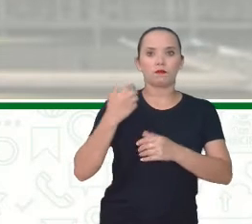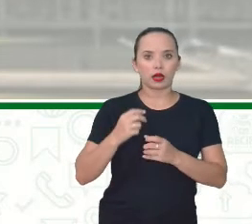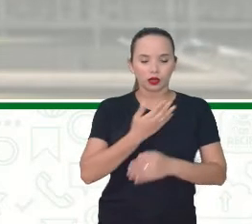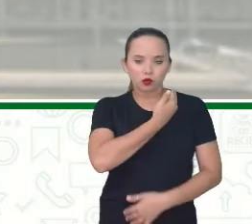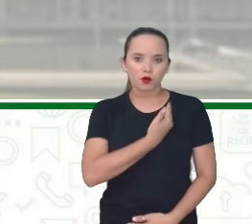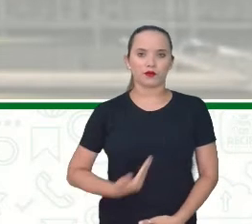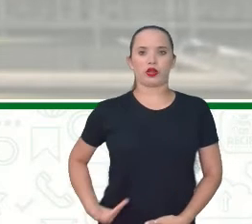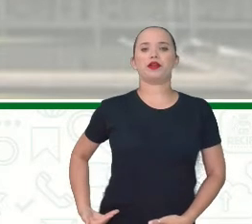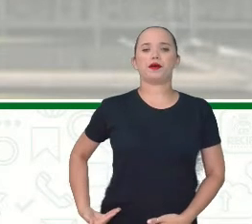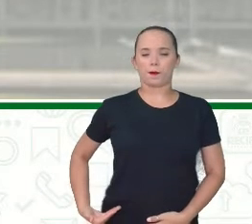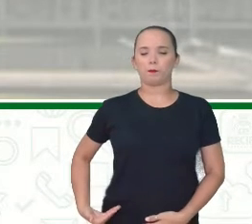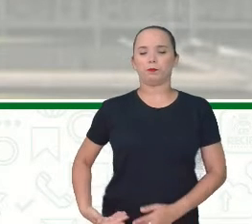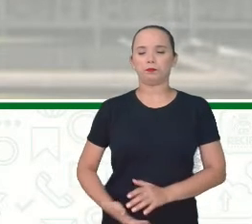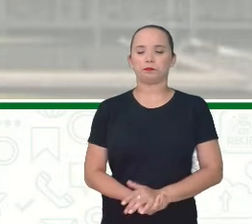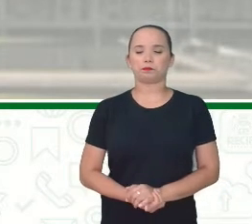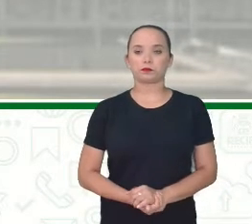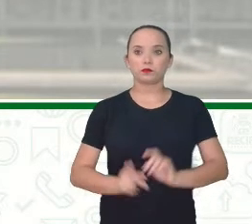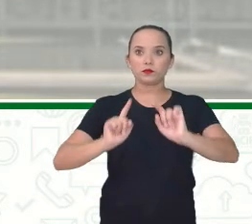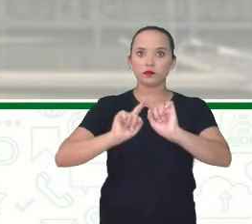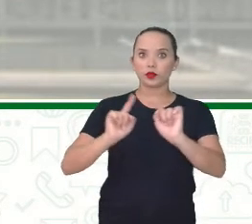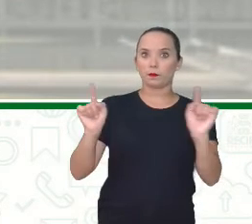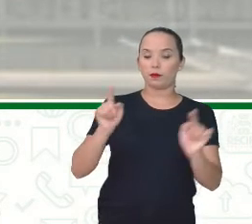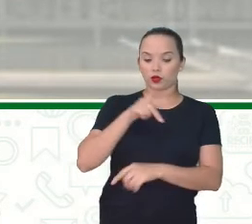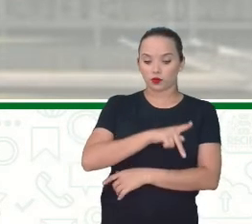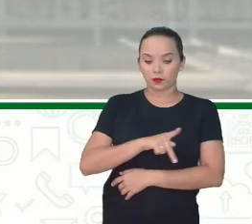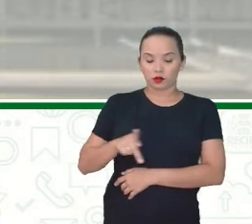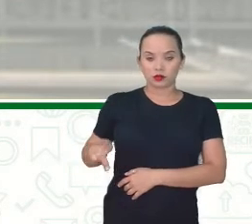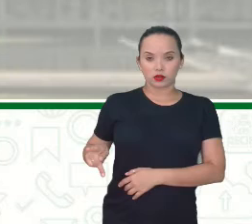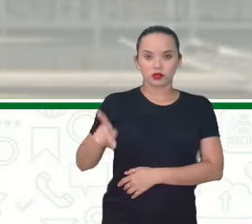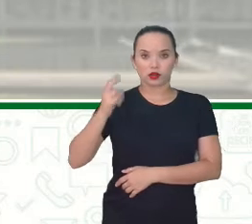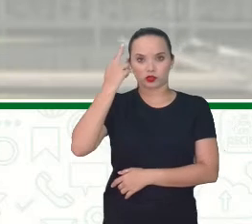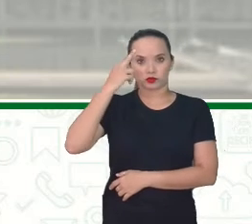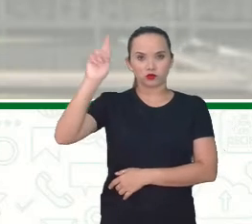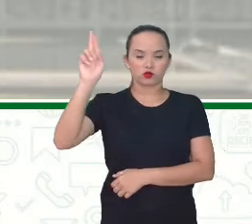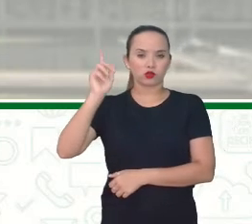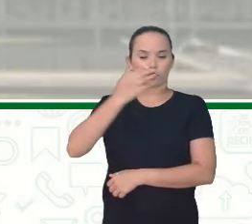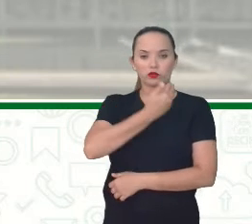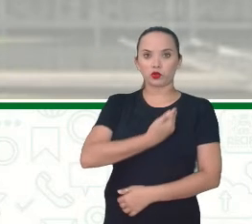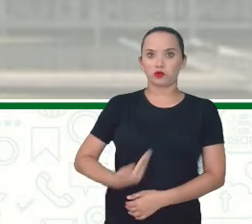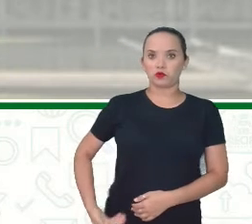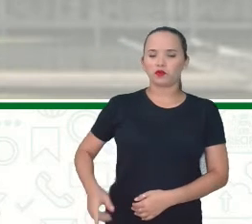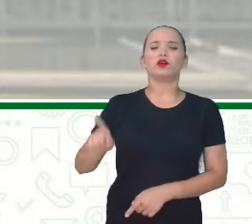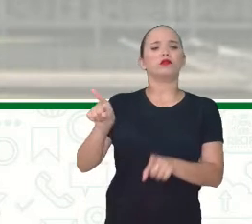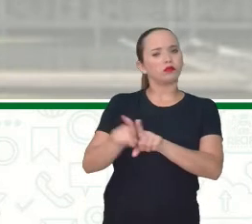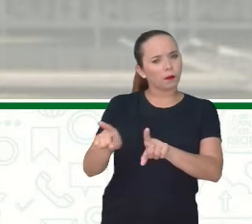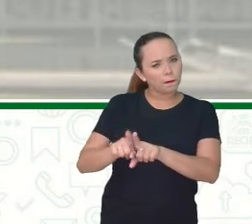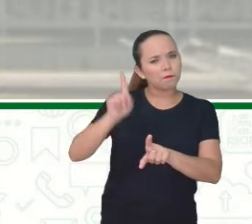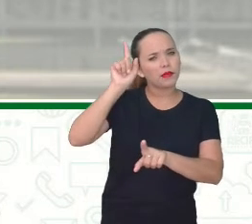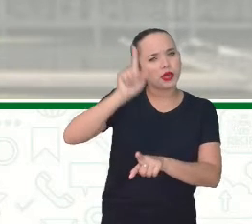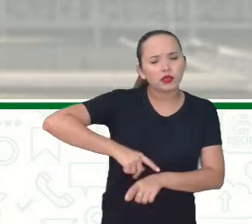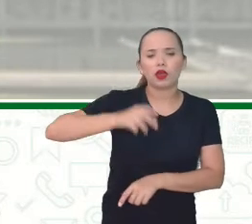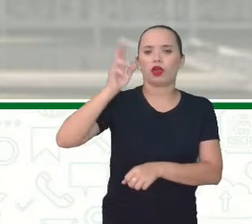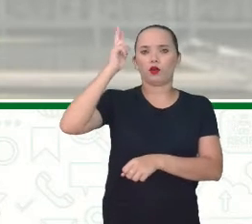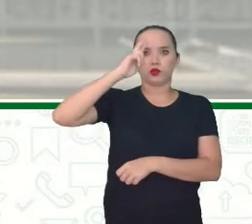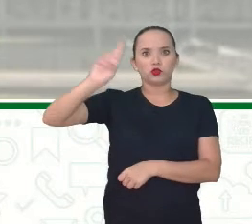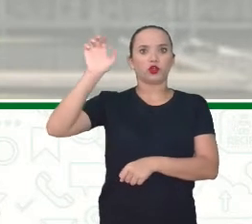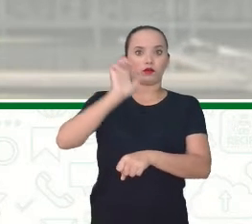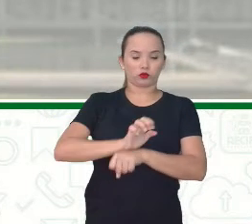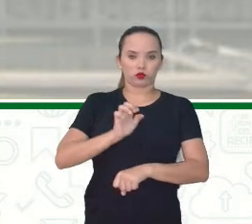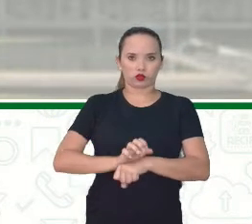governar. No caso do presidencialismo, o chefe de governo é também chefe de Estado e ele lidera o